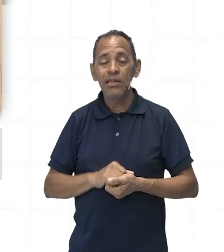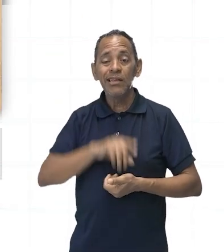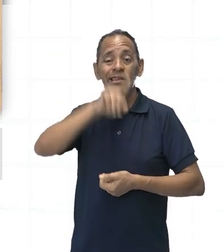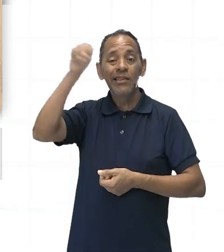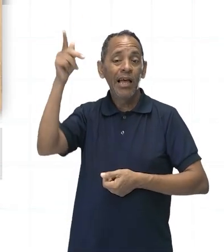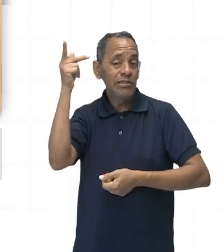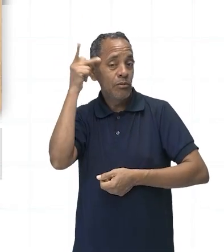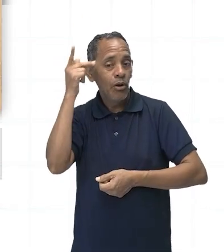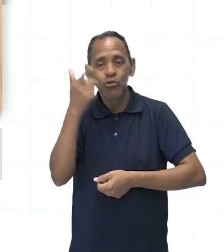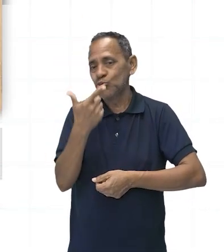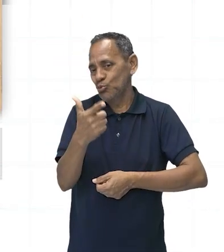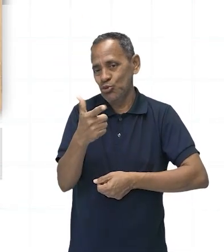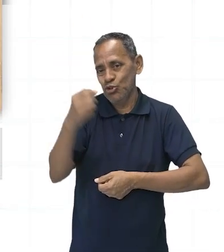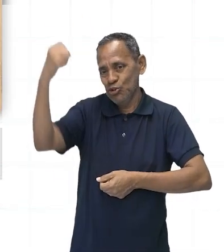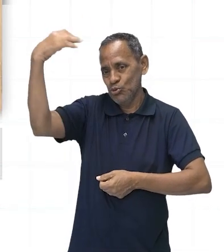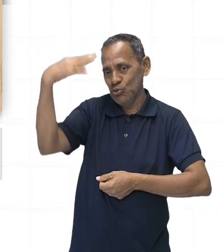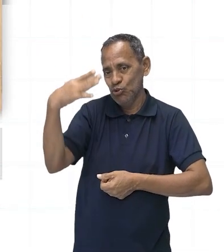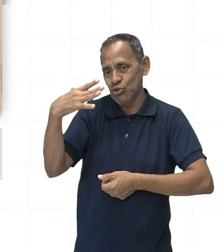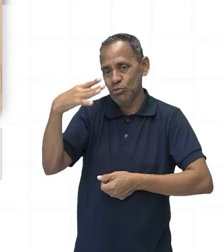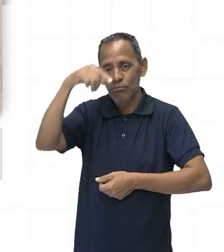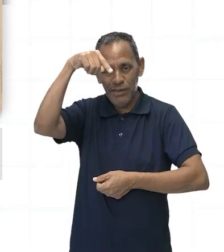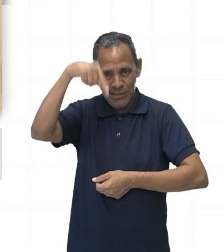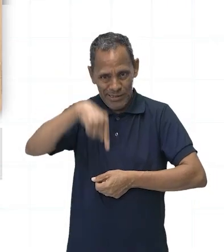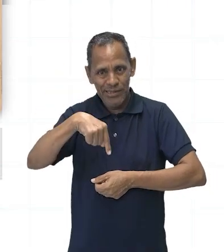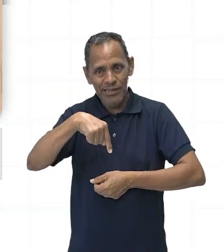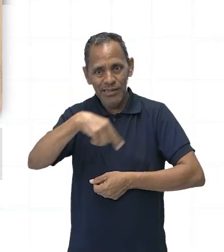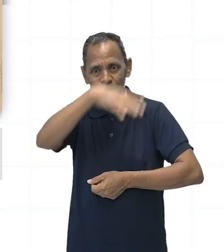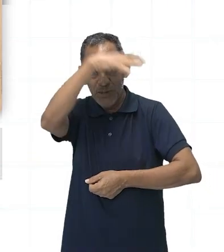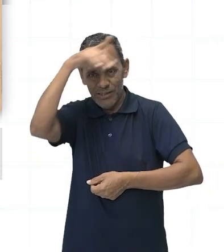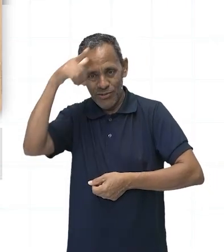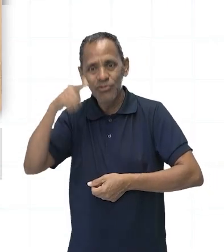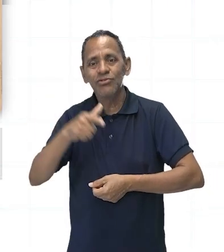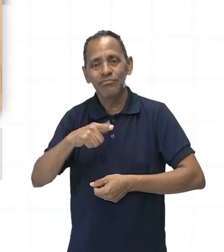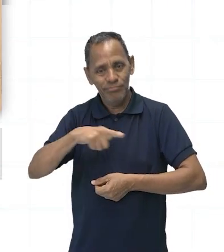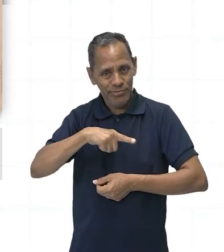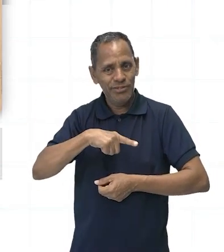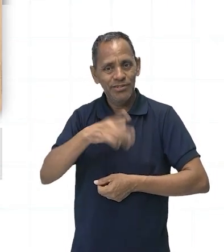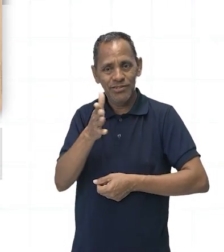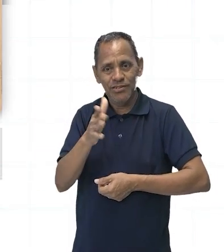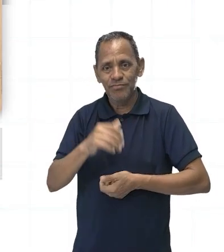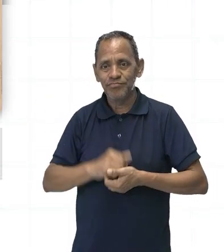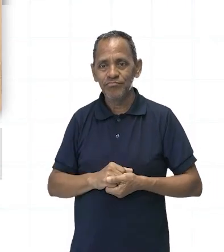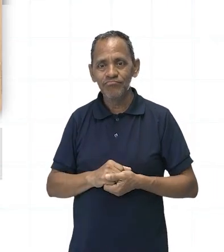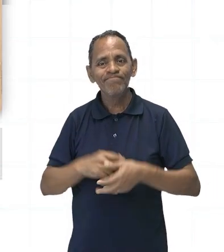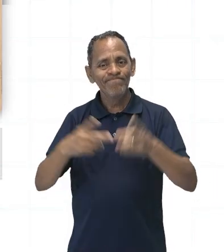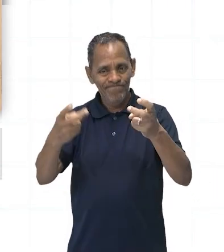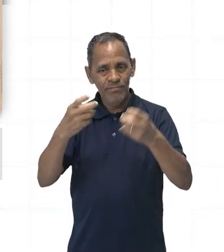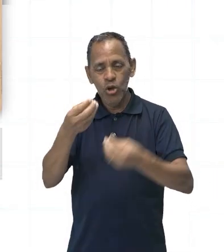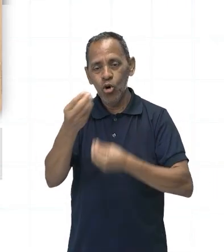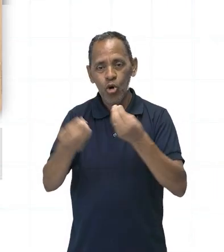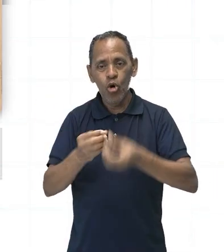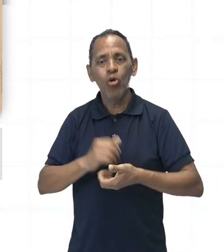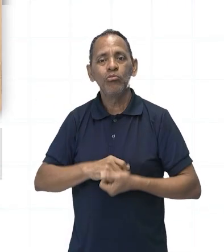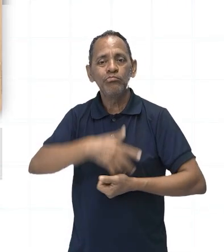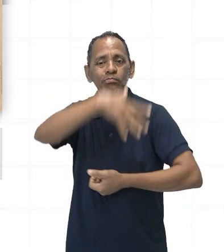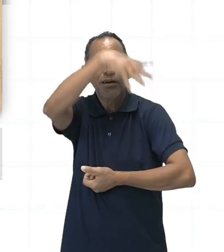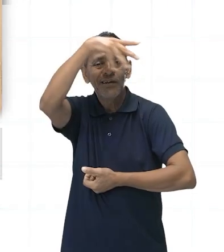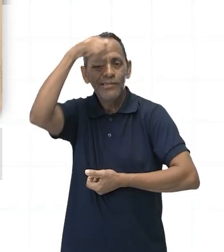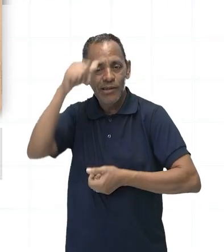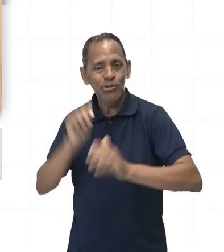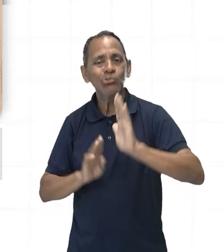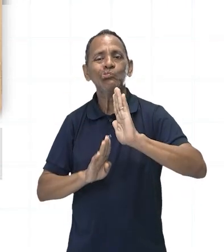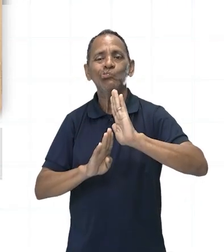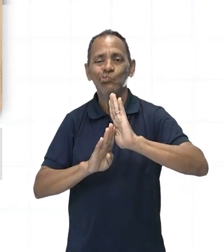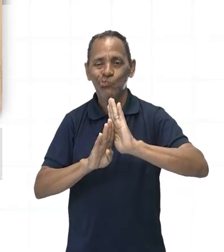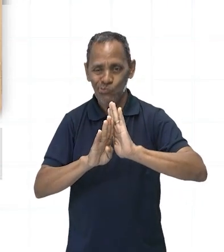São Paulo ainda não tinha, e a Manaus já tinha luz elétrica. Só para vocês perceberem como Manaus estava